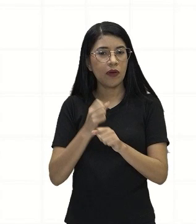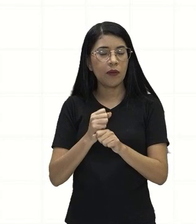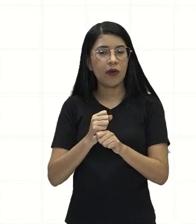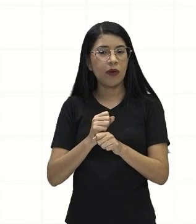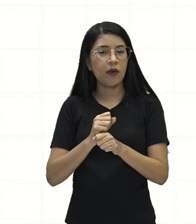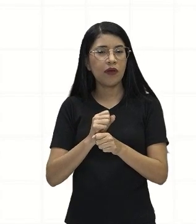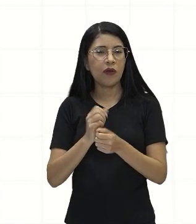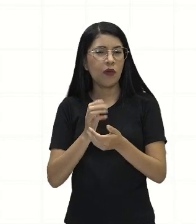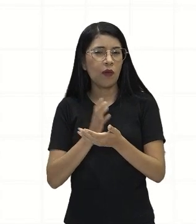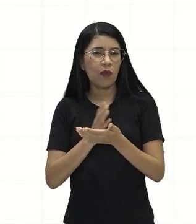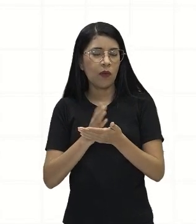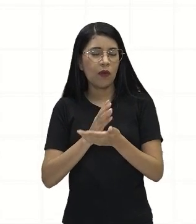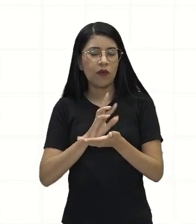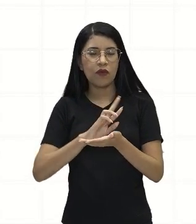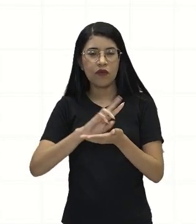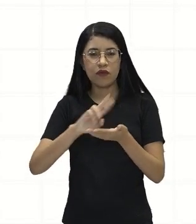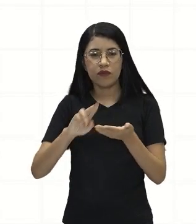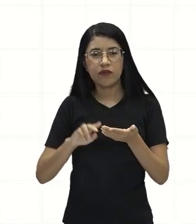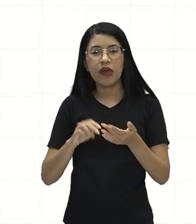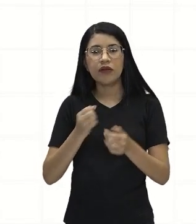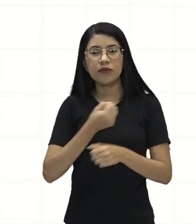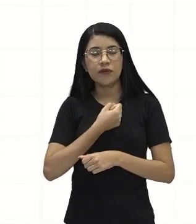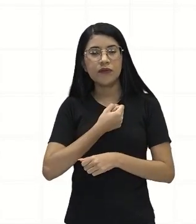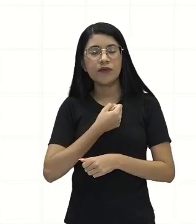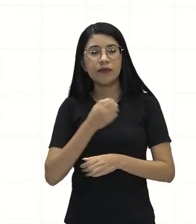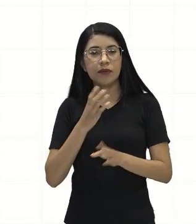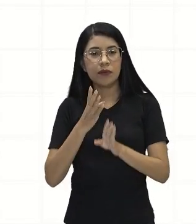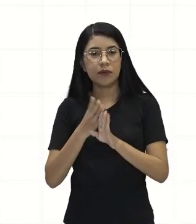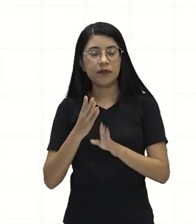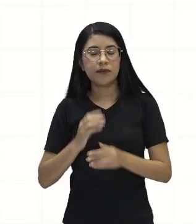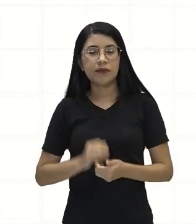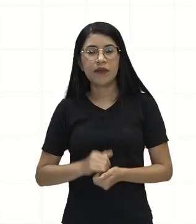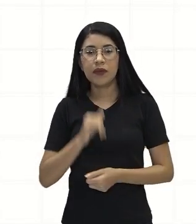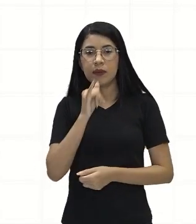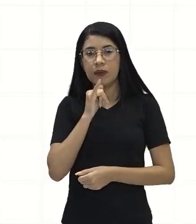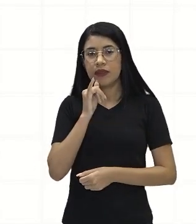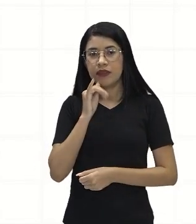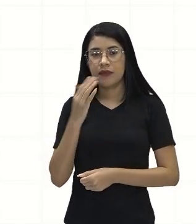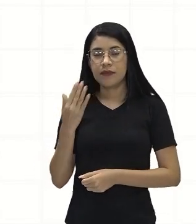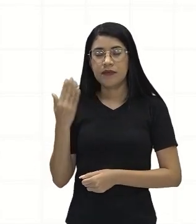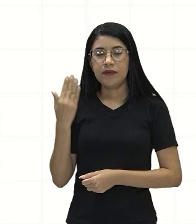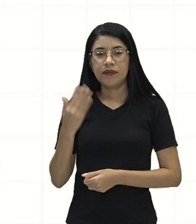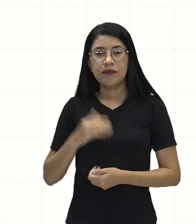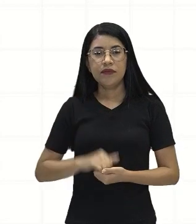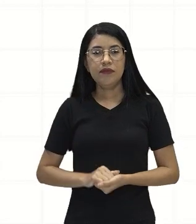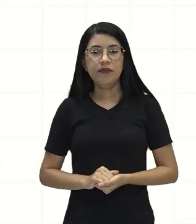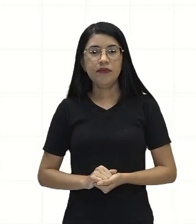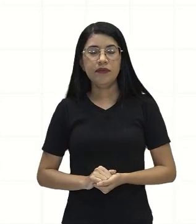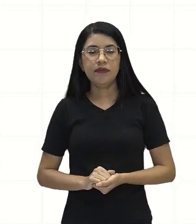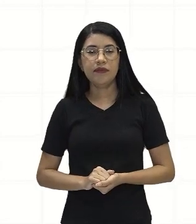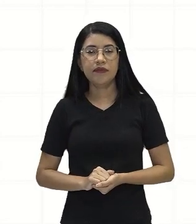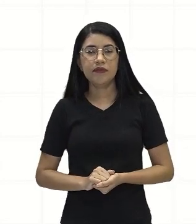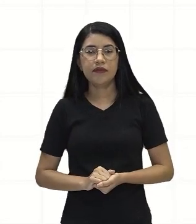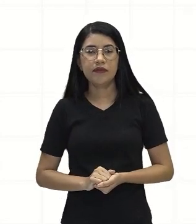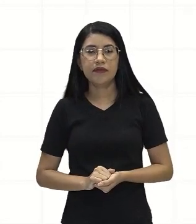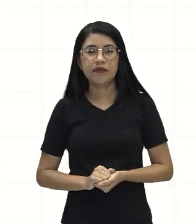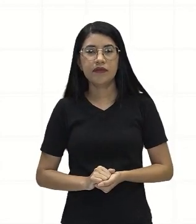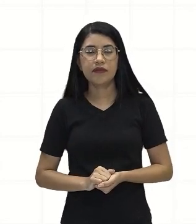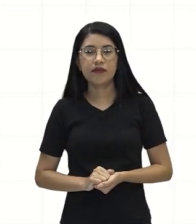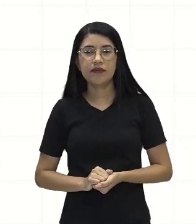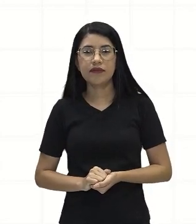qualquer número, certo? Então, vejamos. Vamos ver esse exemplo. Olha só, aqui nós